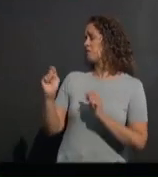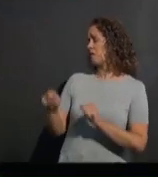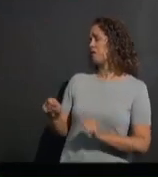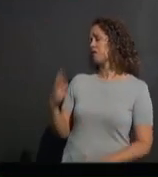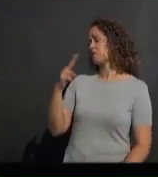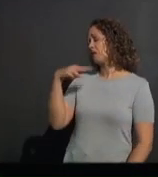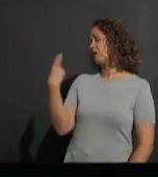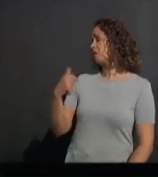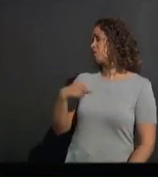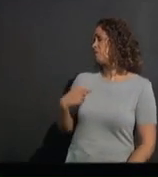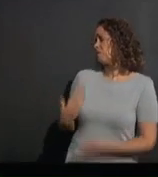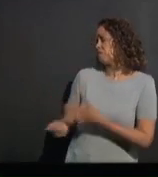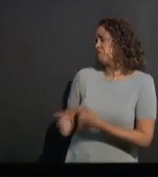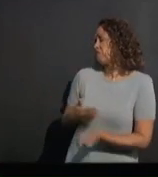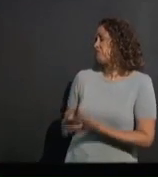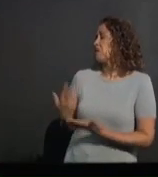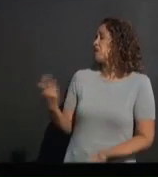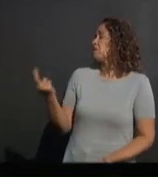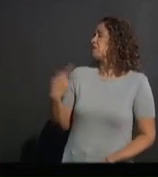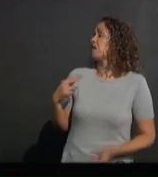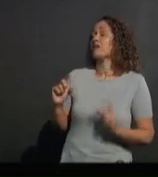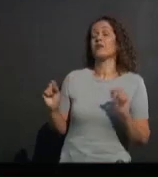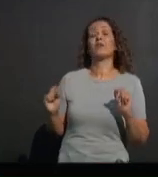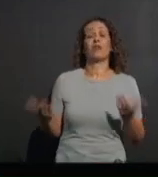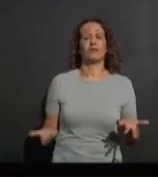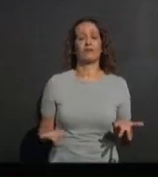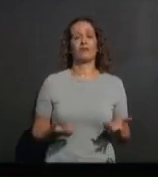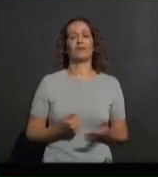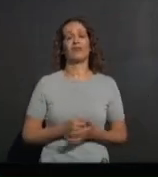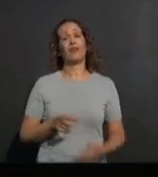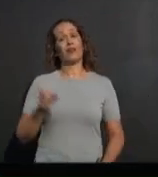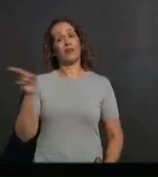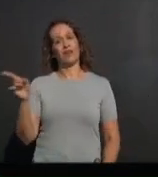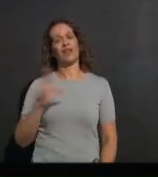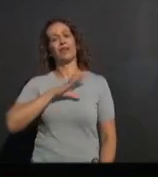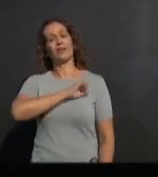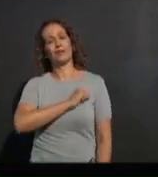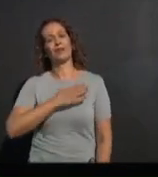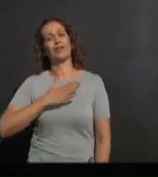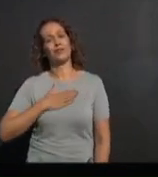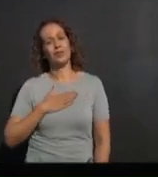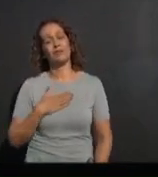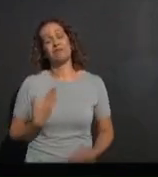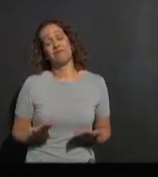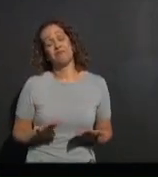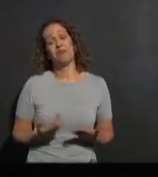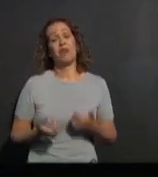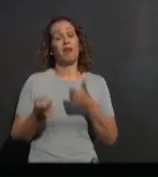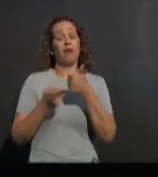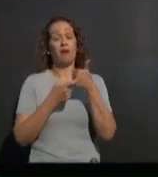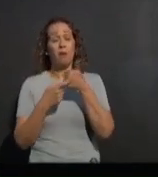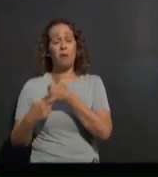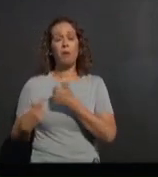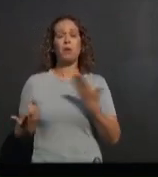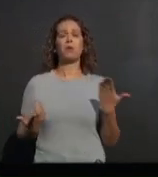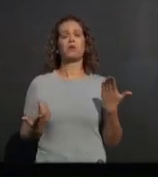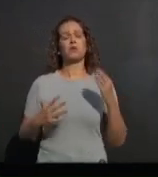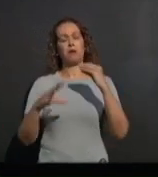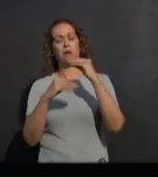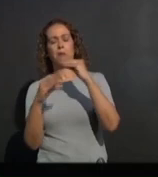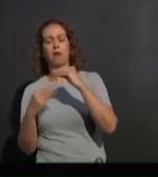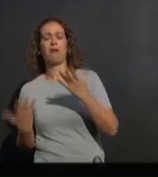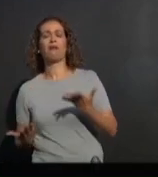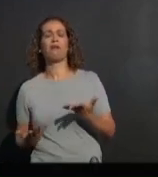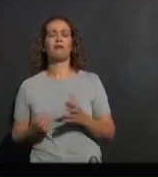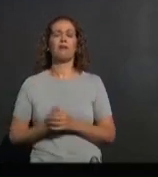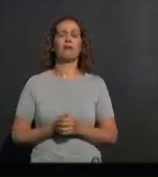você quiser. Sabe qual é o resultado? Essa pessoa hoje gosta de mim. Me curte, comenta, dá print, me manda